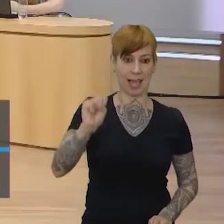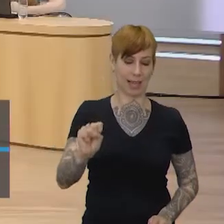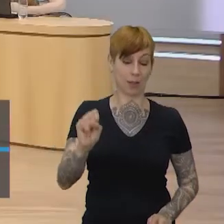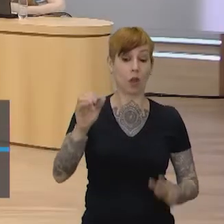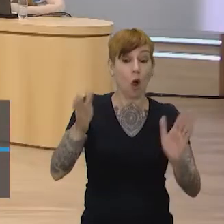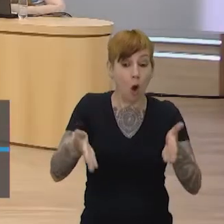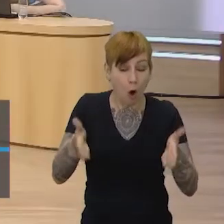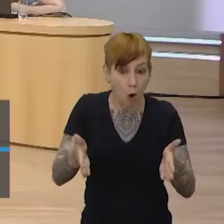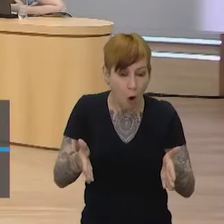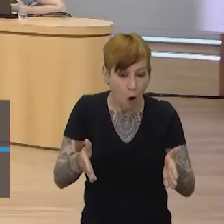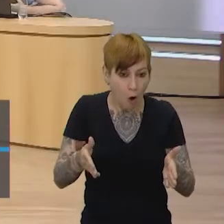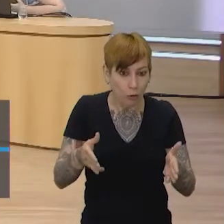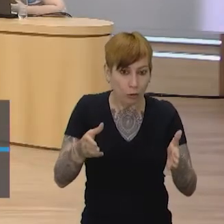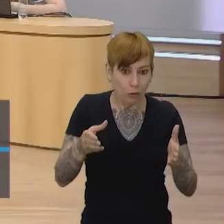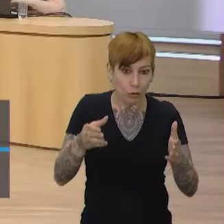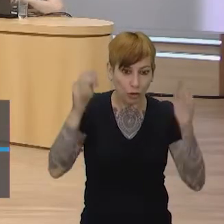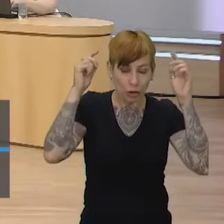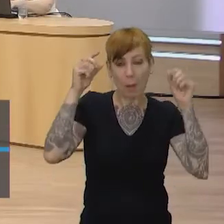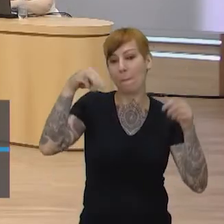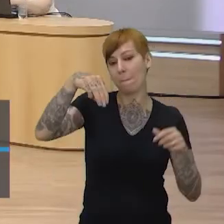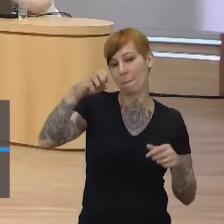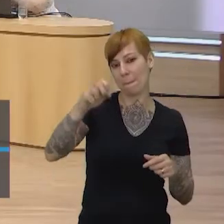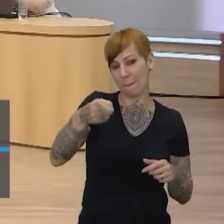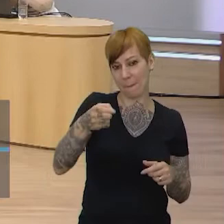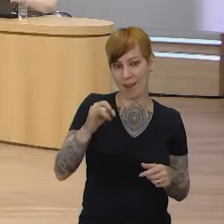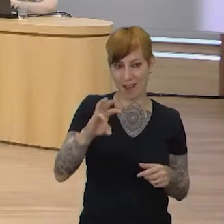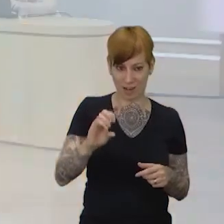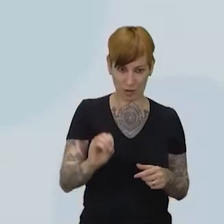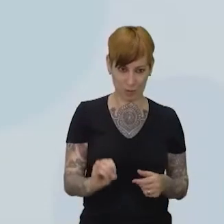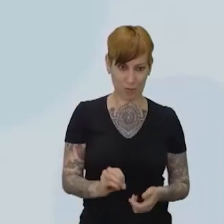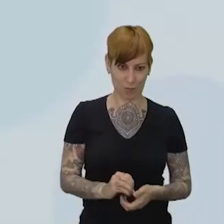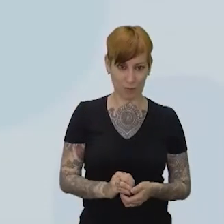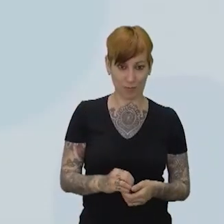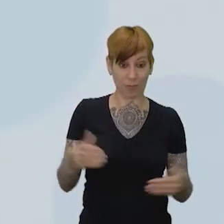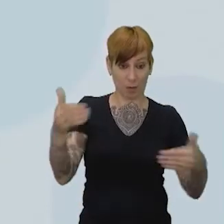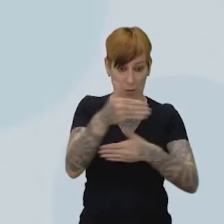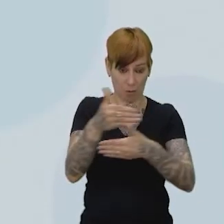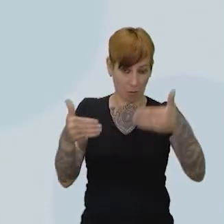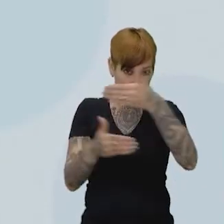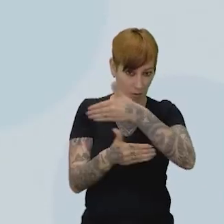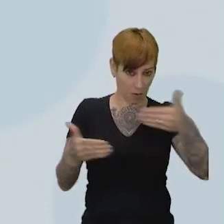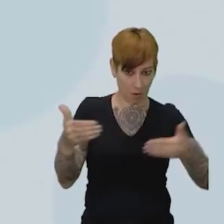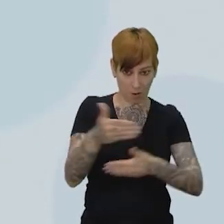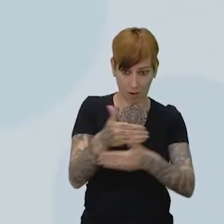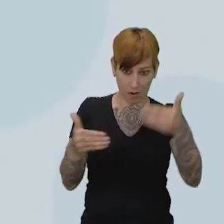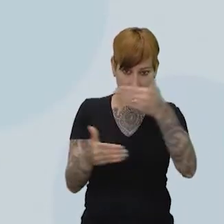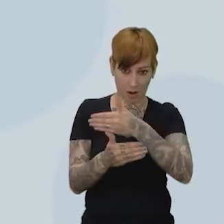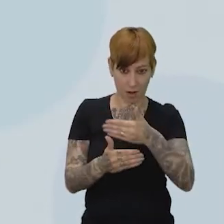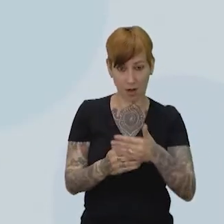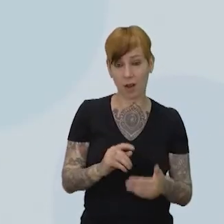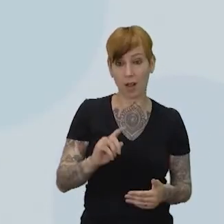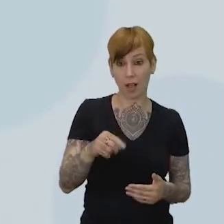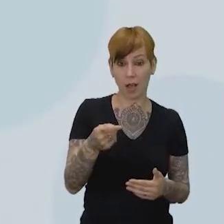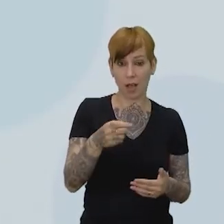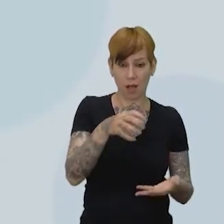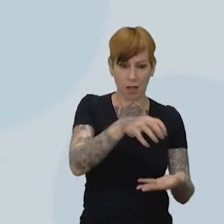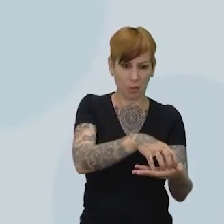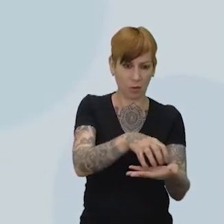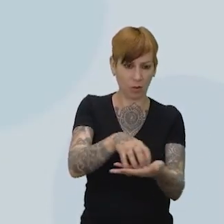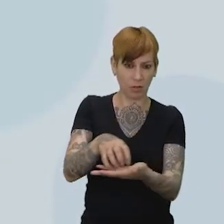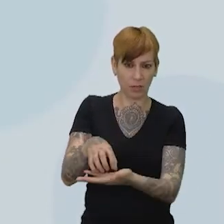aqui. Bota no LED o próximo, bota no LED o próximo. Olha lá, vocês estão vendo aqui as